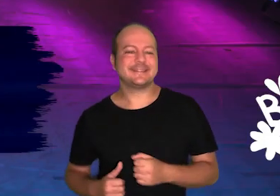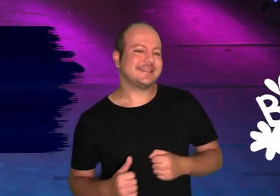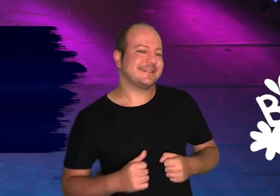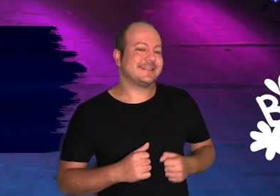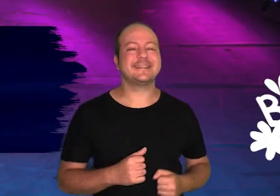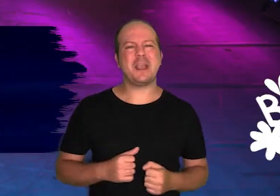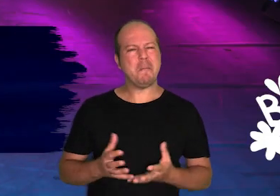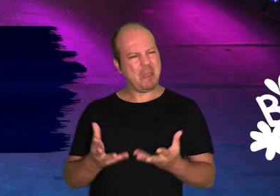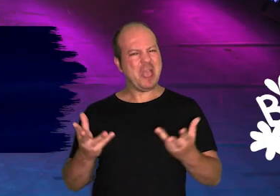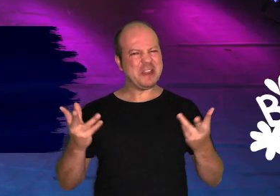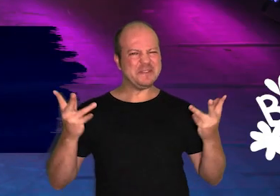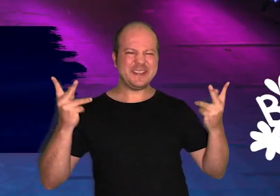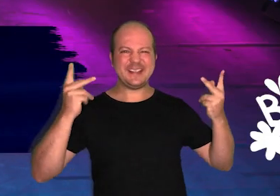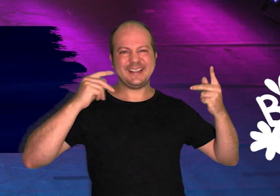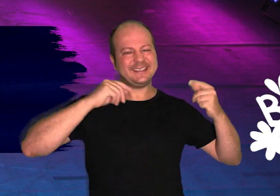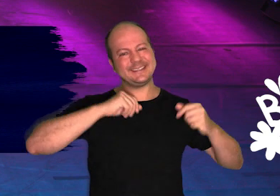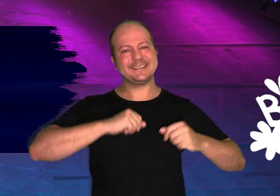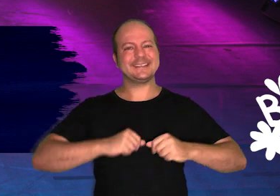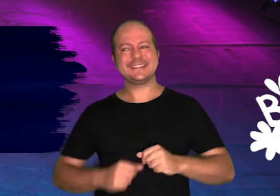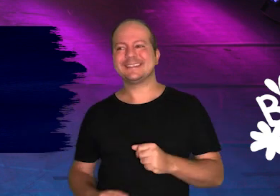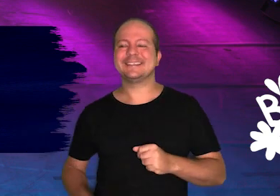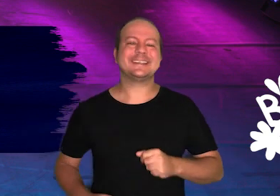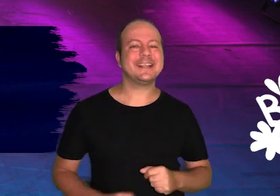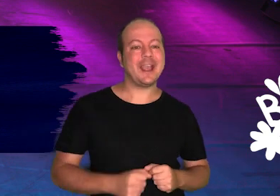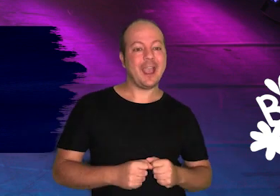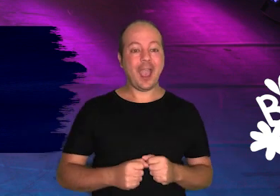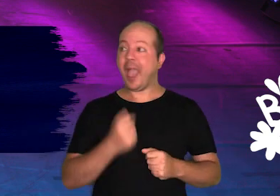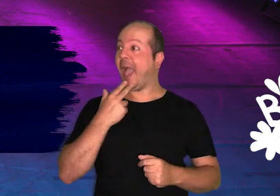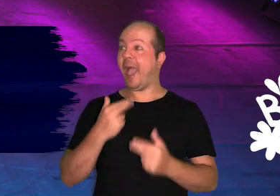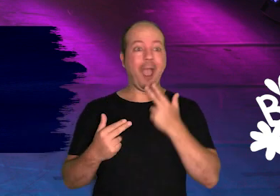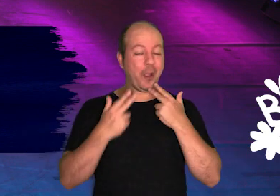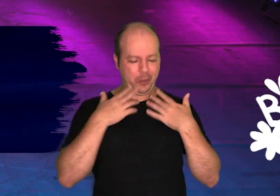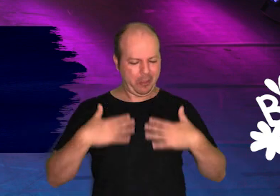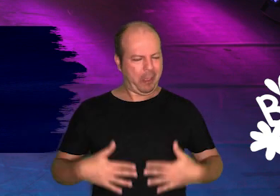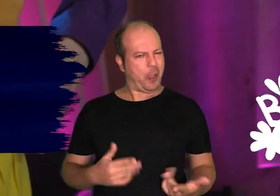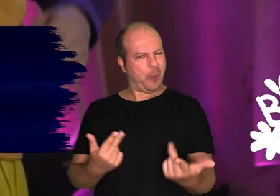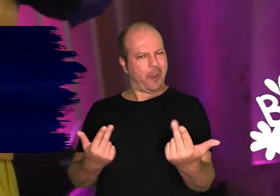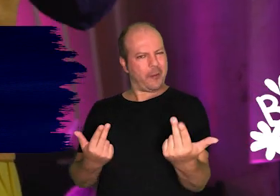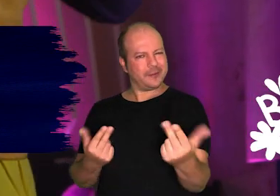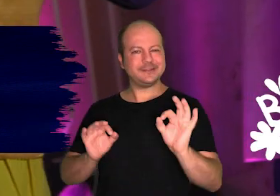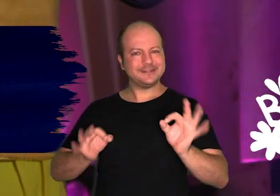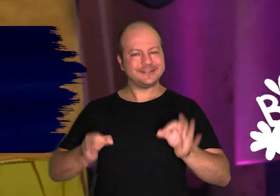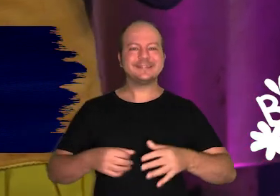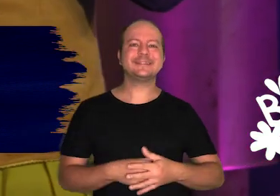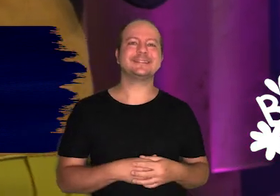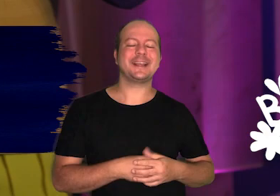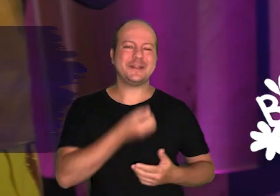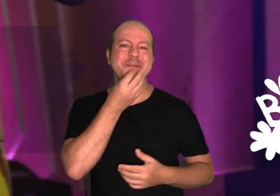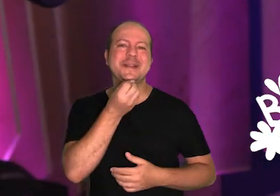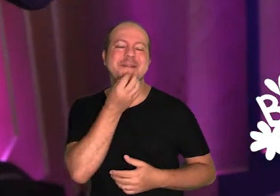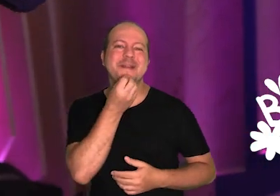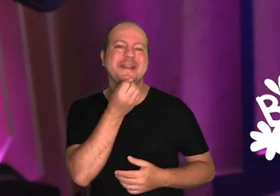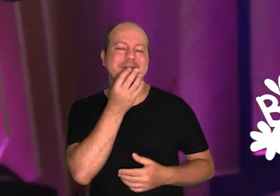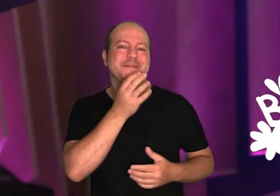Que maravilha! Pô, tá colorido, ó. Colorido que nem eu. Entendeu? Tô bem? Diz aí.